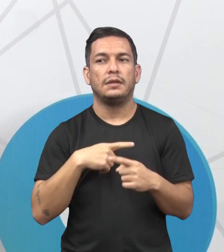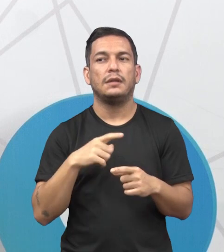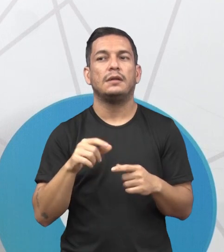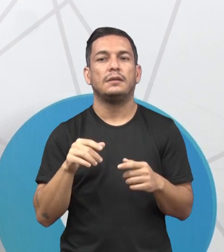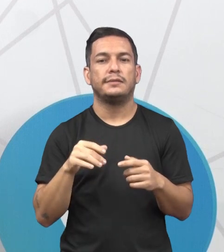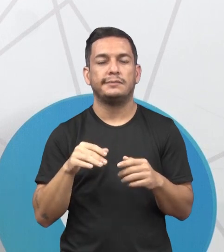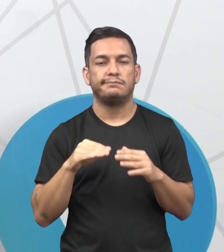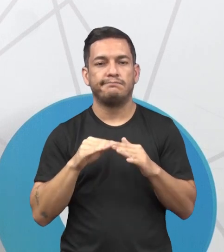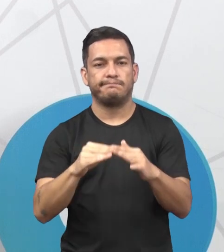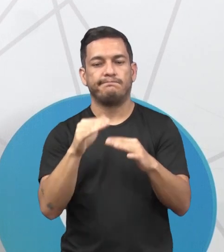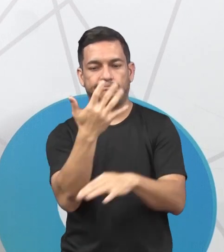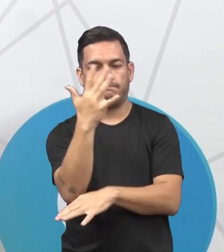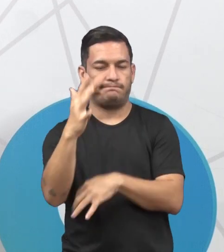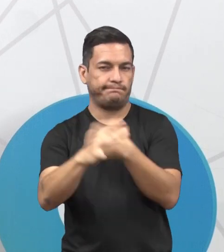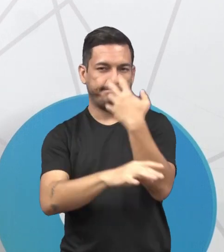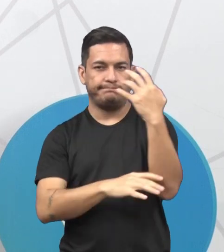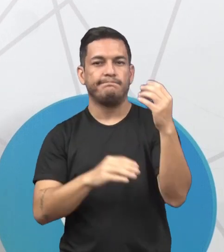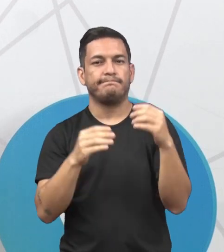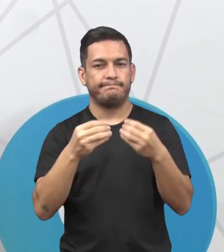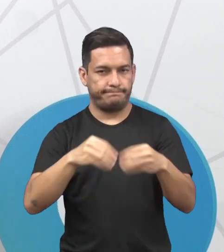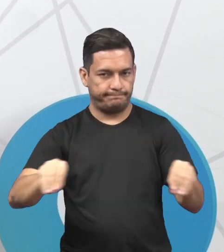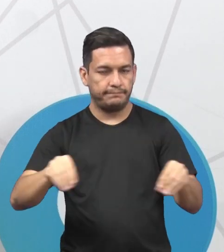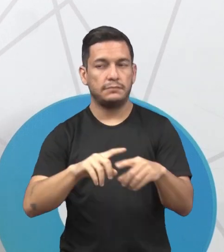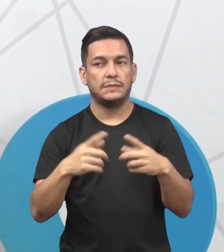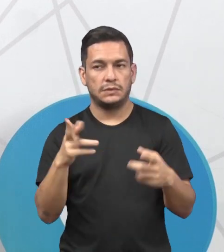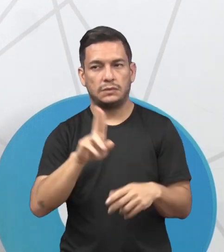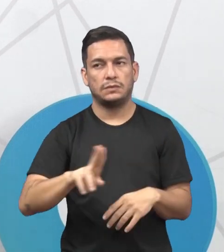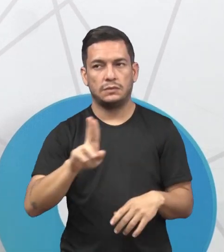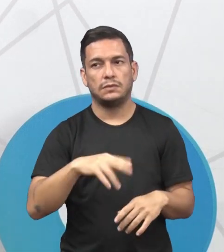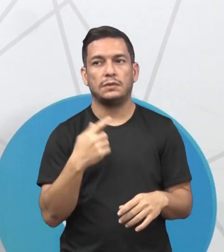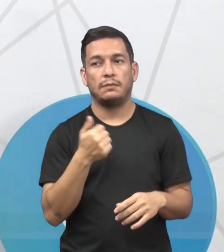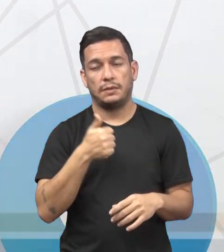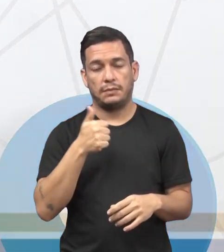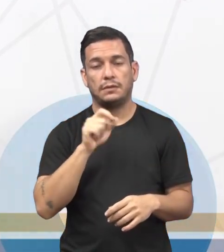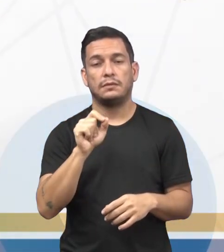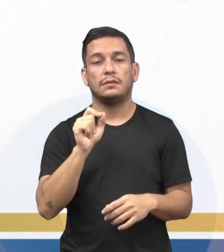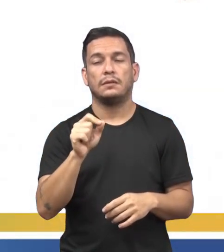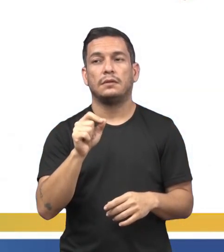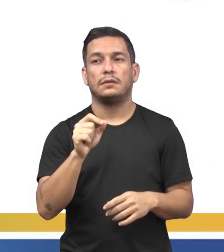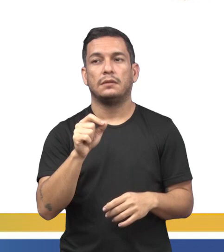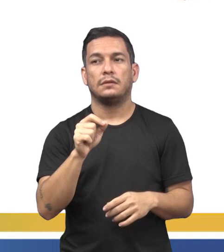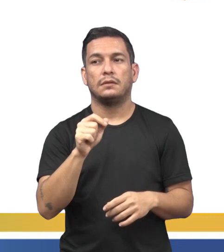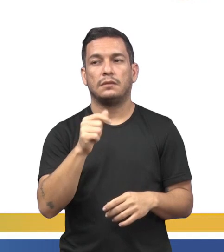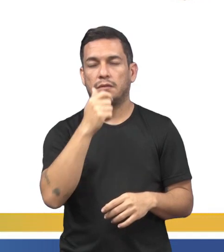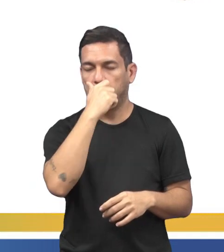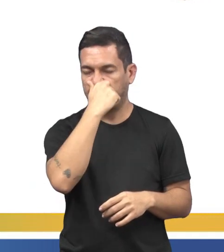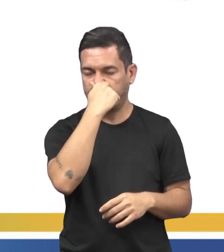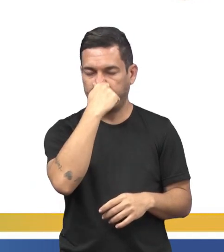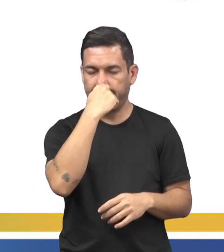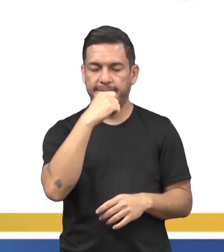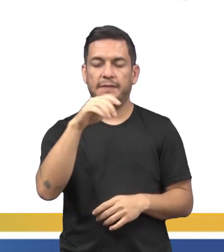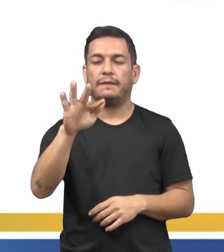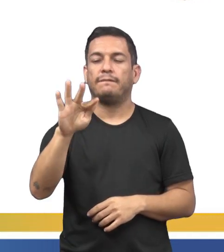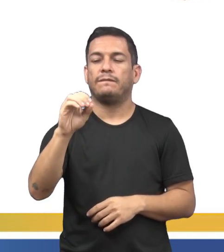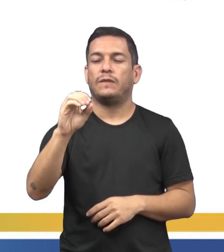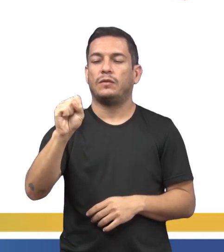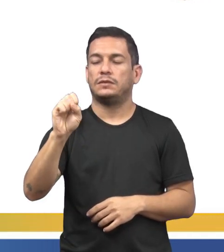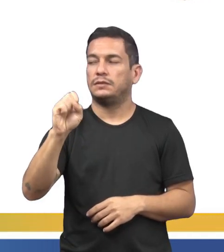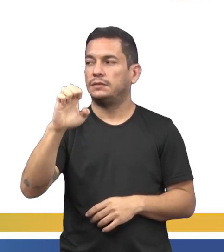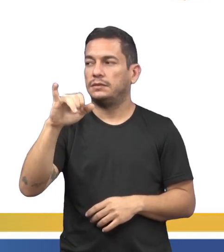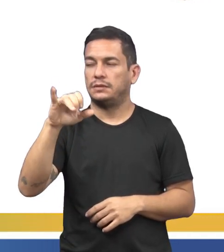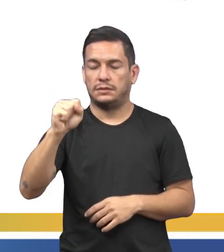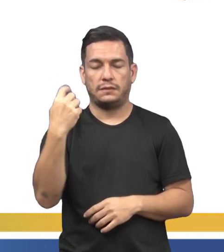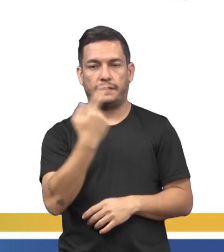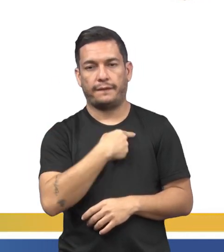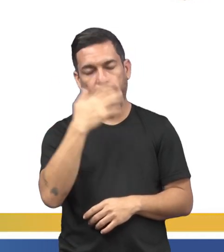impactos ambientais, mas que nós utilizamos amplamente. A primeira dela é através das fontes fósseis, né? A gente sabe